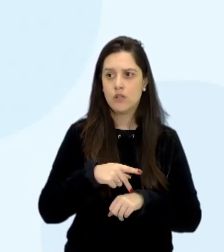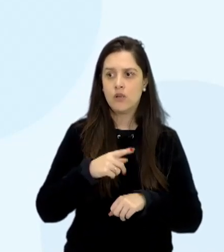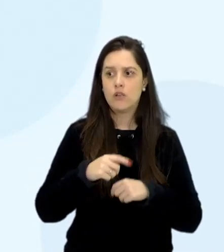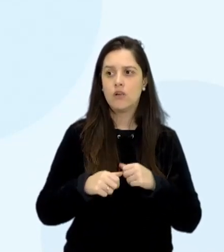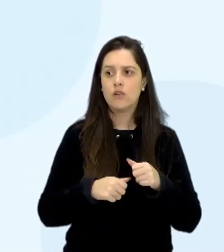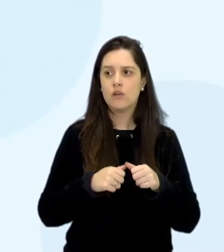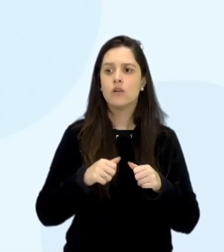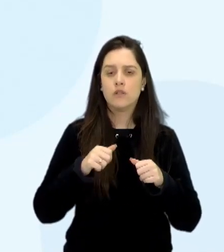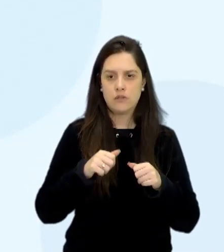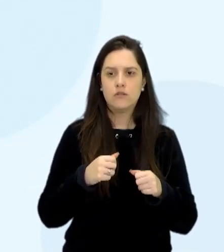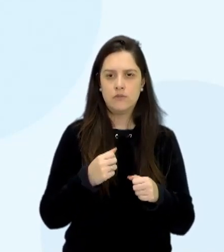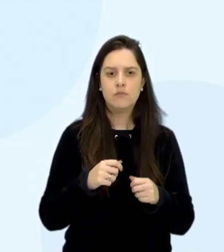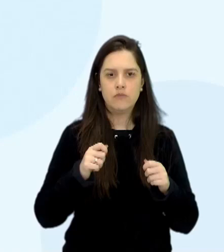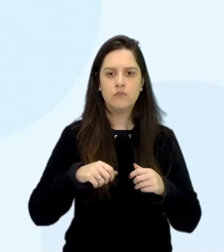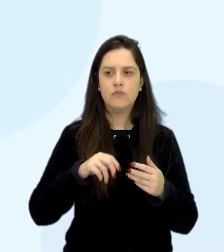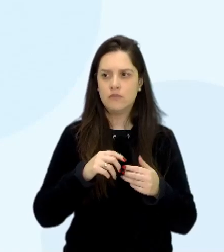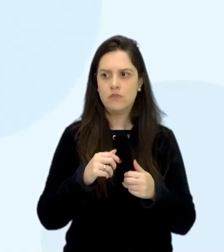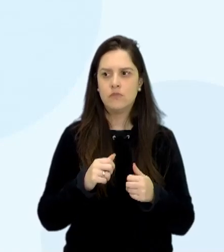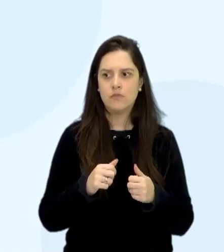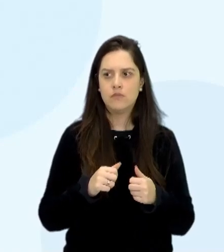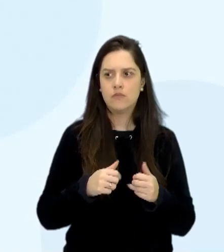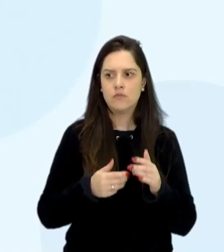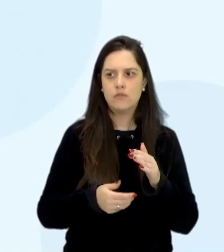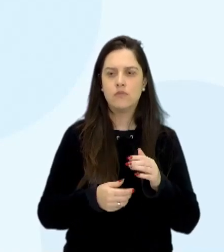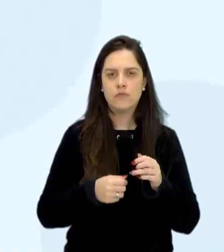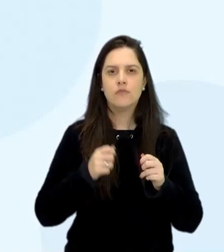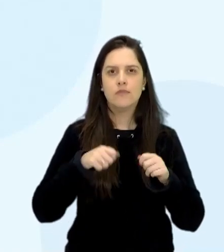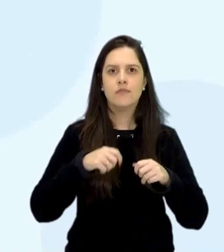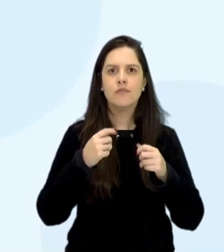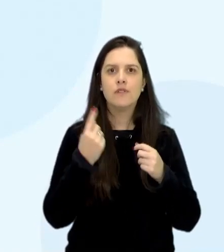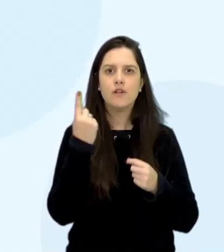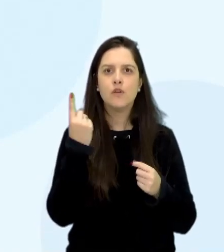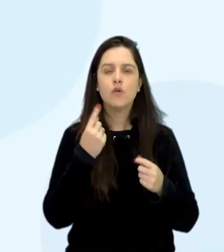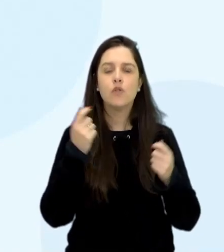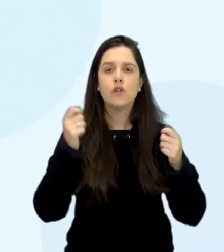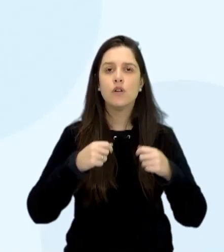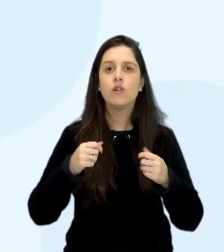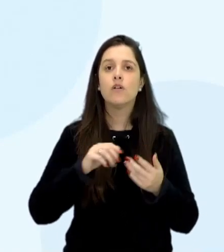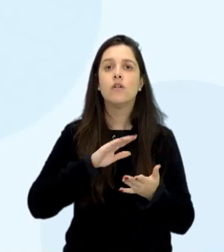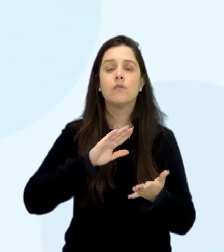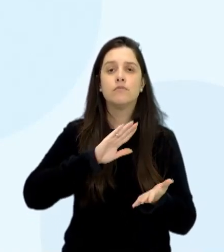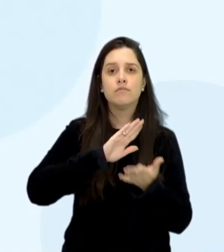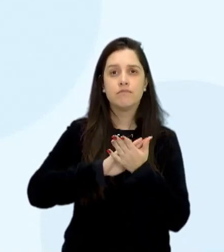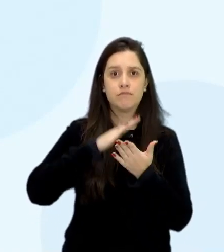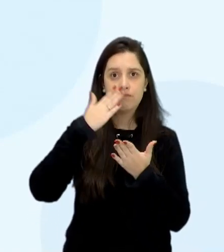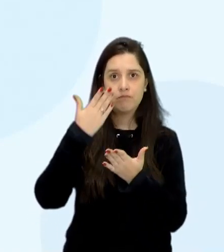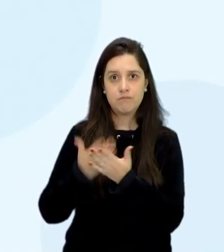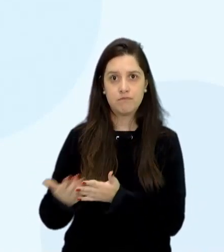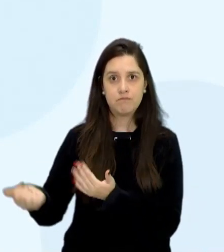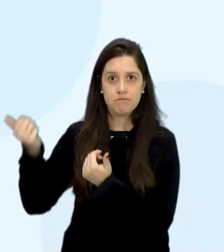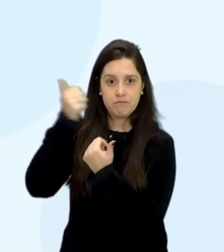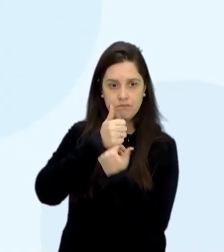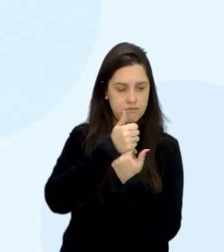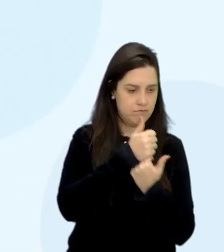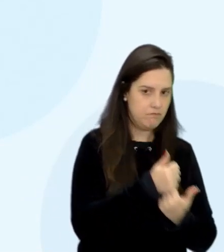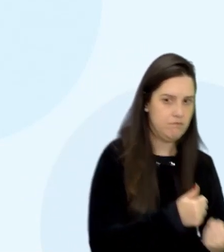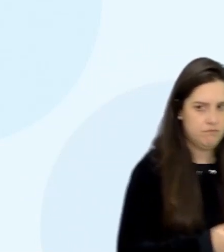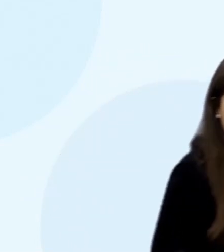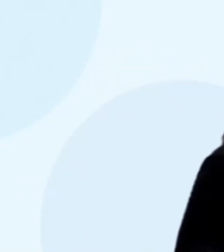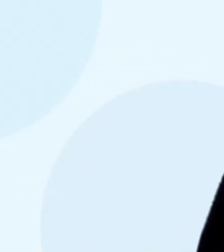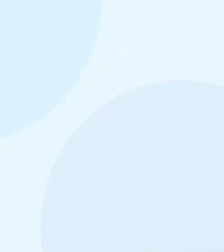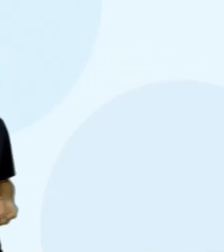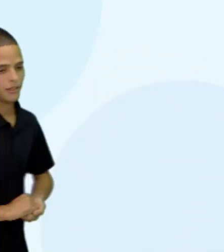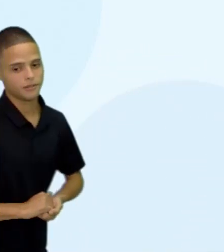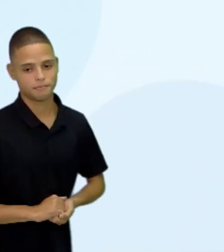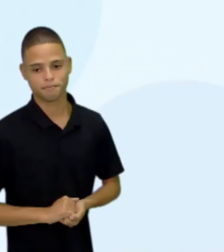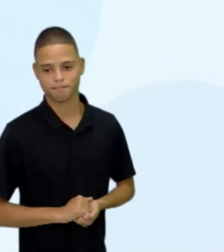né, aqui ele vai também um adendo. Não aparece aqui nenhum traço, mas nós sabemos que aqui entra uma informação.